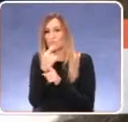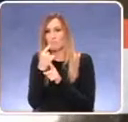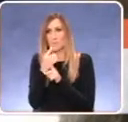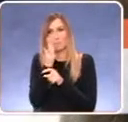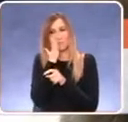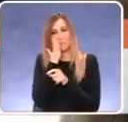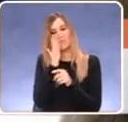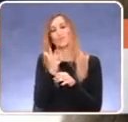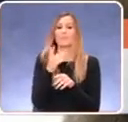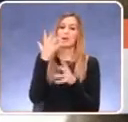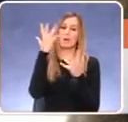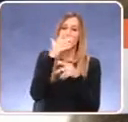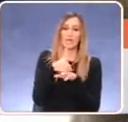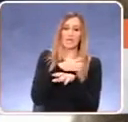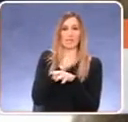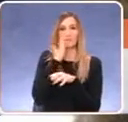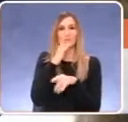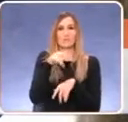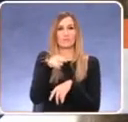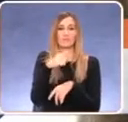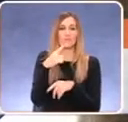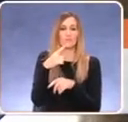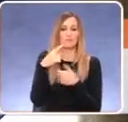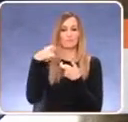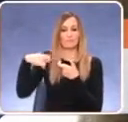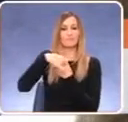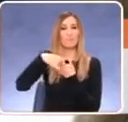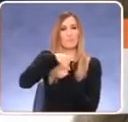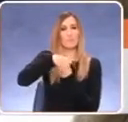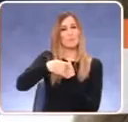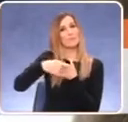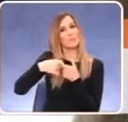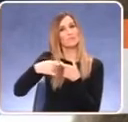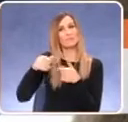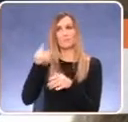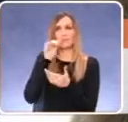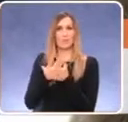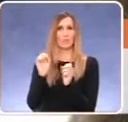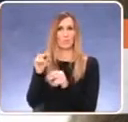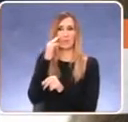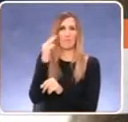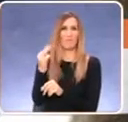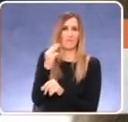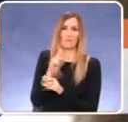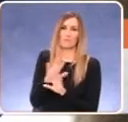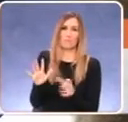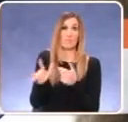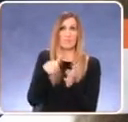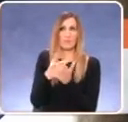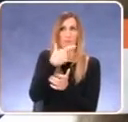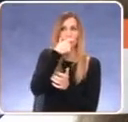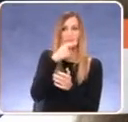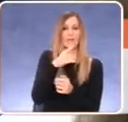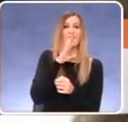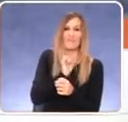Vou à noite antes de ir para a cama, vou à casa de banho fazer a minha higiene, mas o marido nunca me viu sem os dentes. O filho